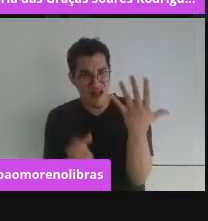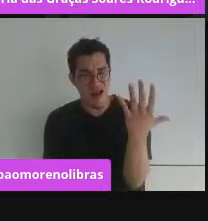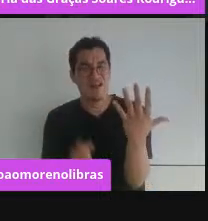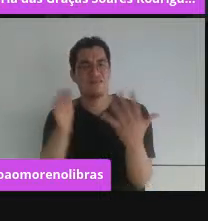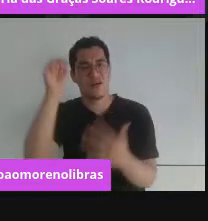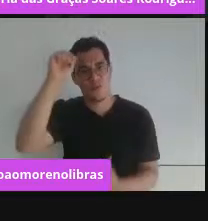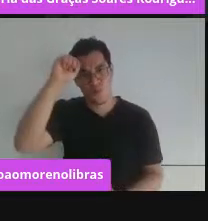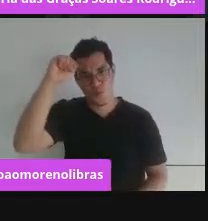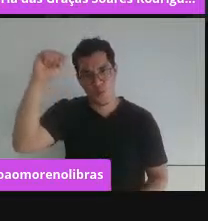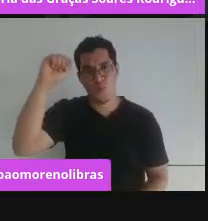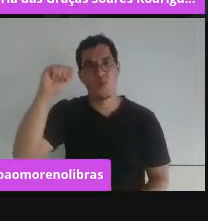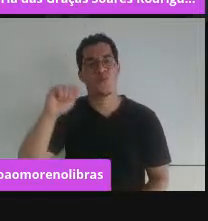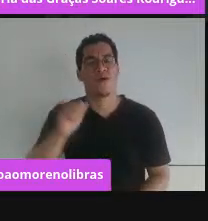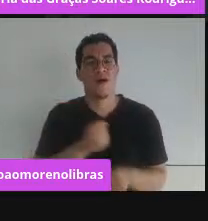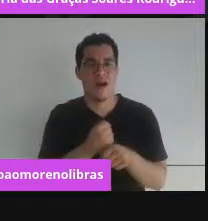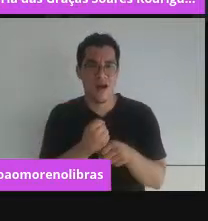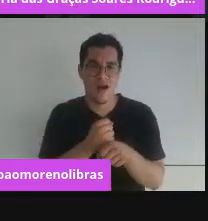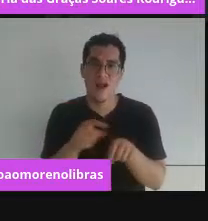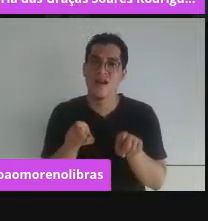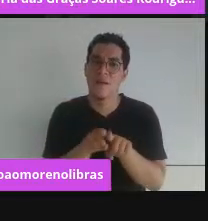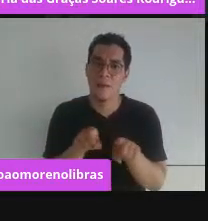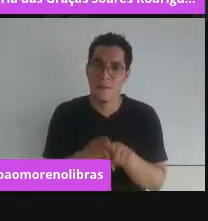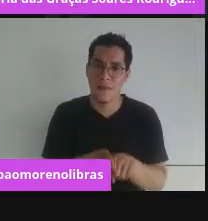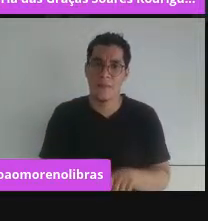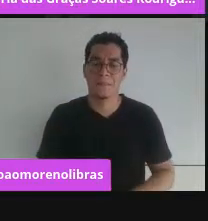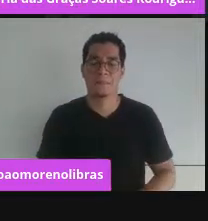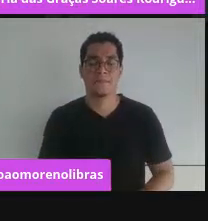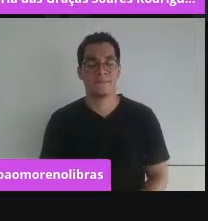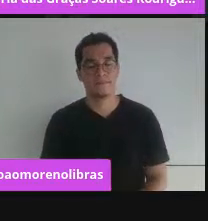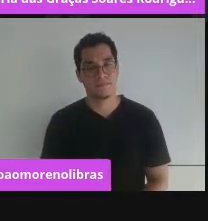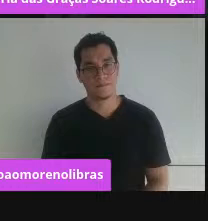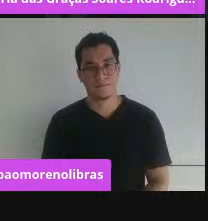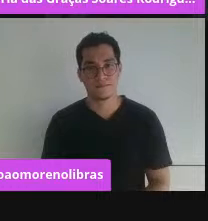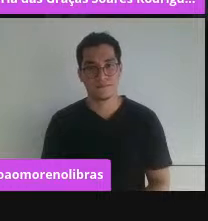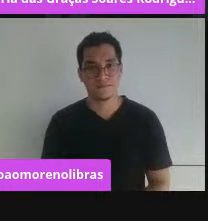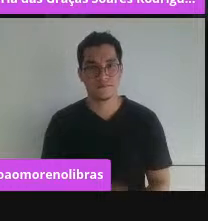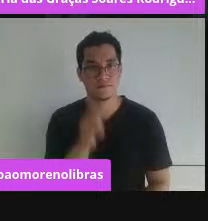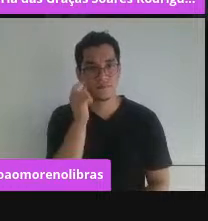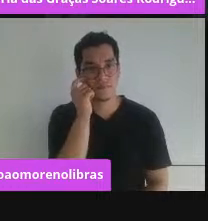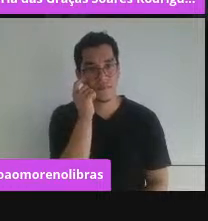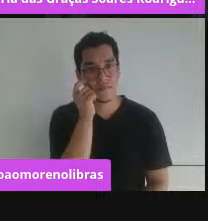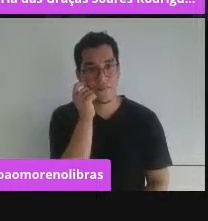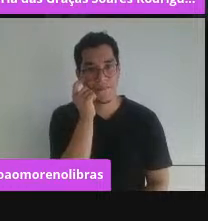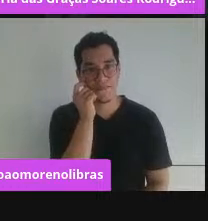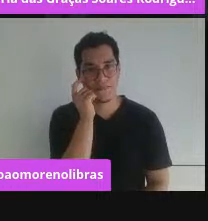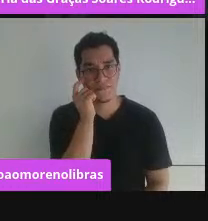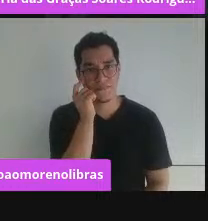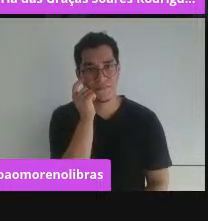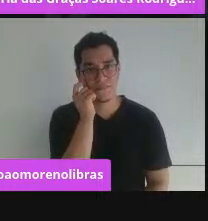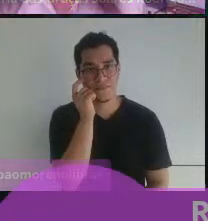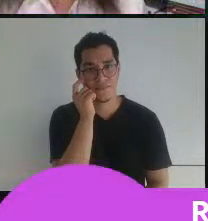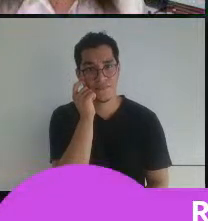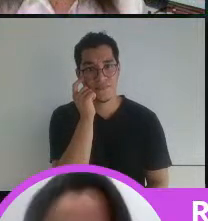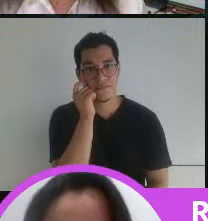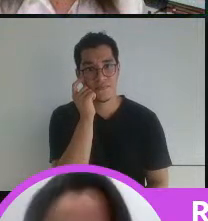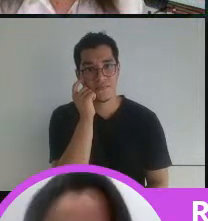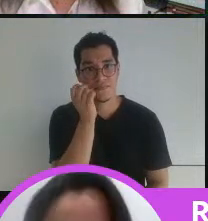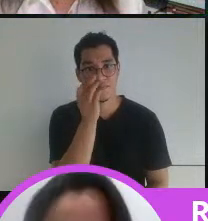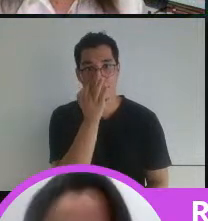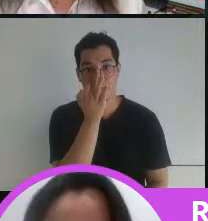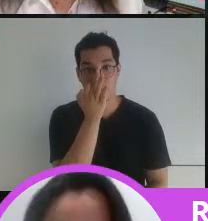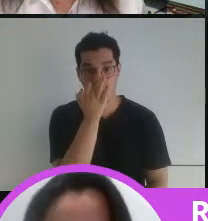2015, 2020, Rabatelli, 2016, 2017, Van der Weck, 1990, 2016, e